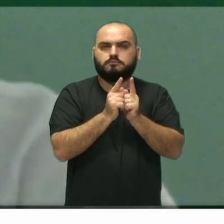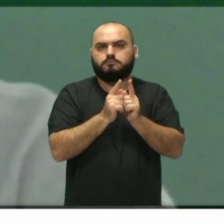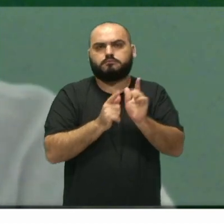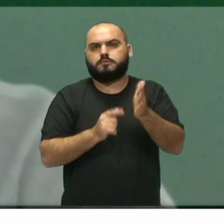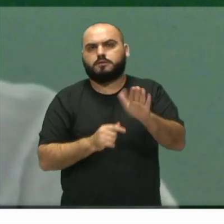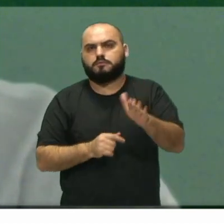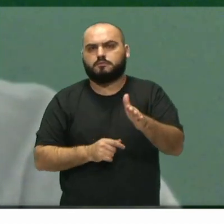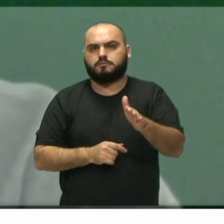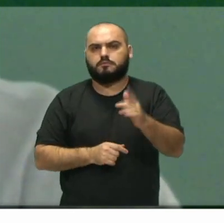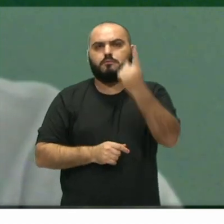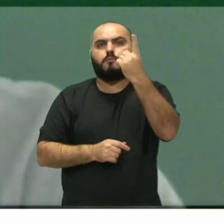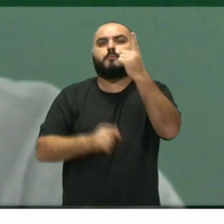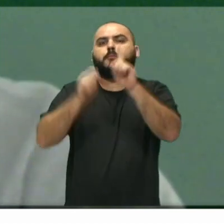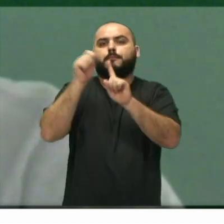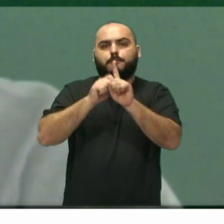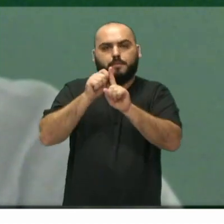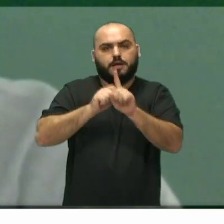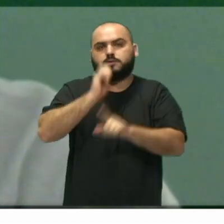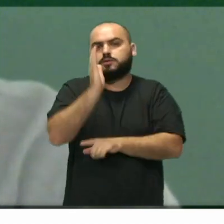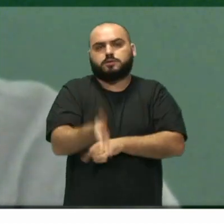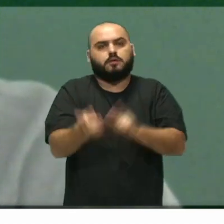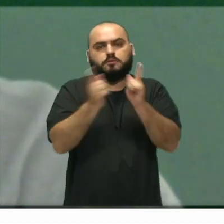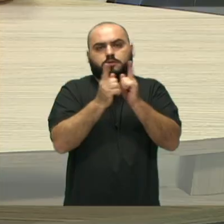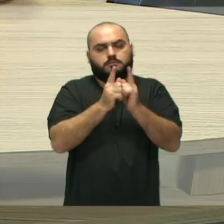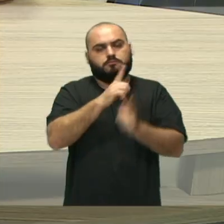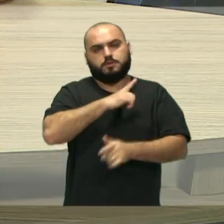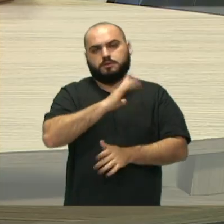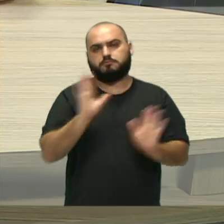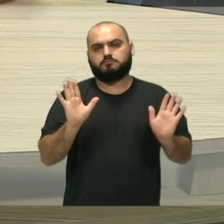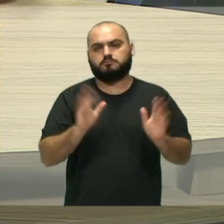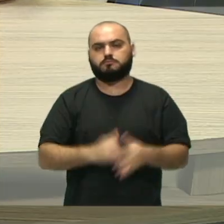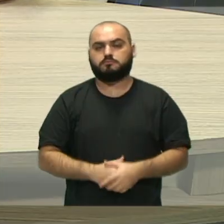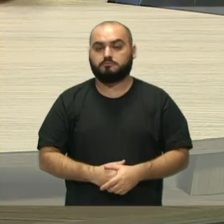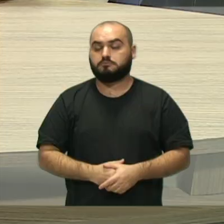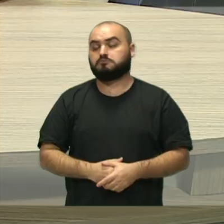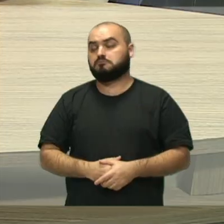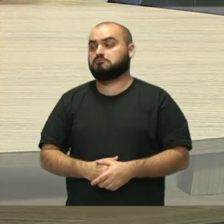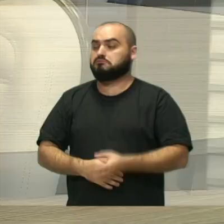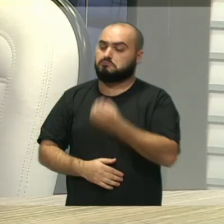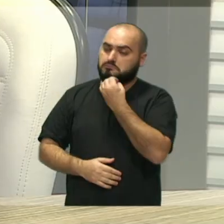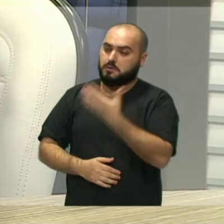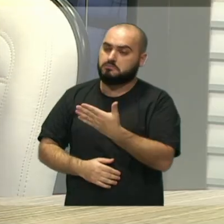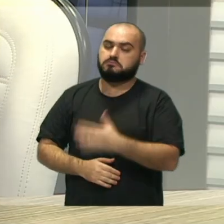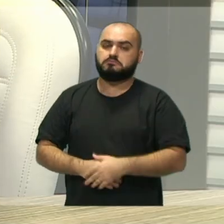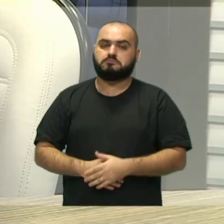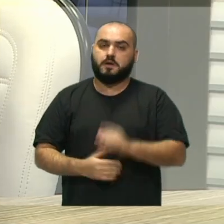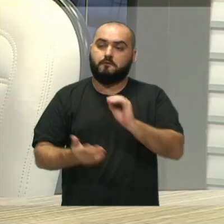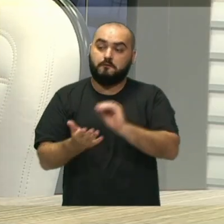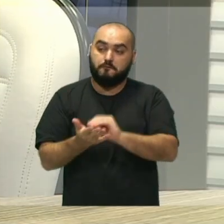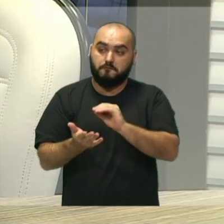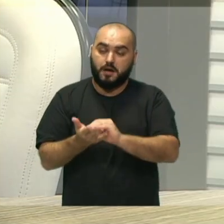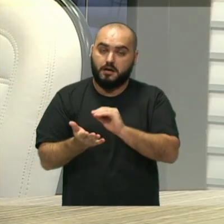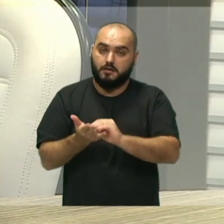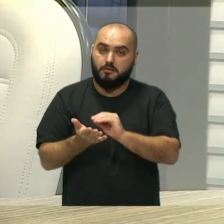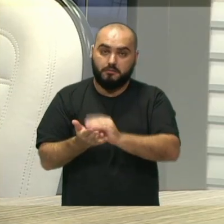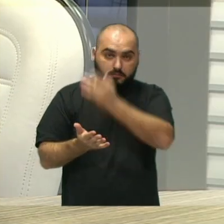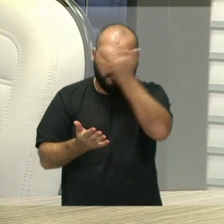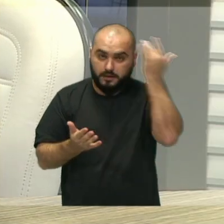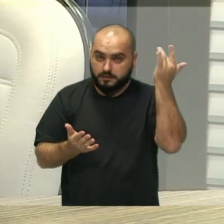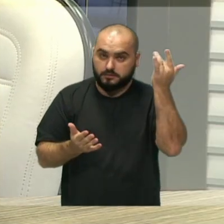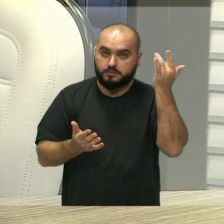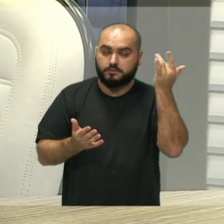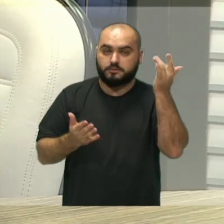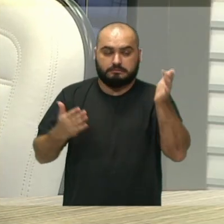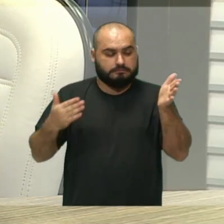Geralmente, em menos de um mês já tem atendimento. Ainda bem, né? Agora falta as pessoas largarem de vez